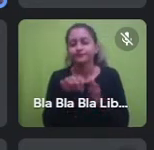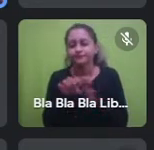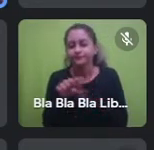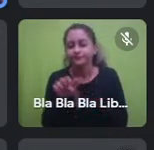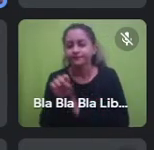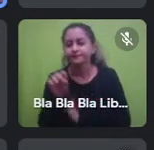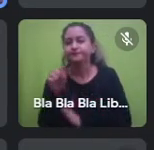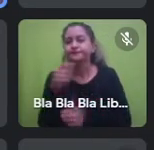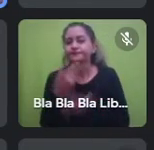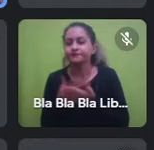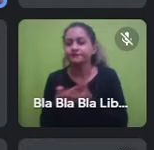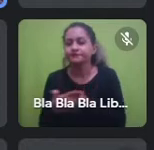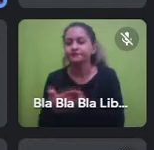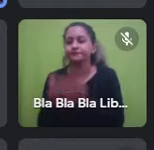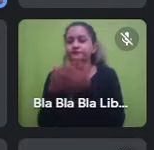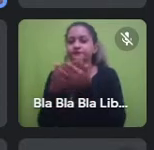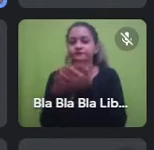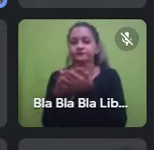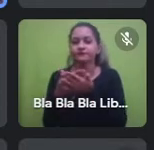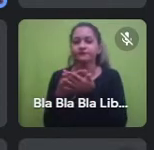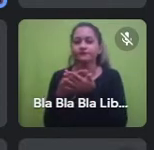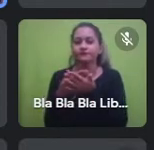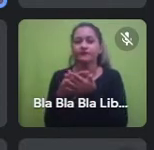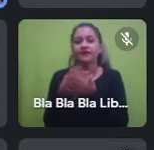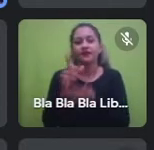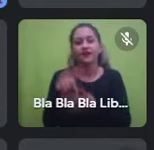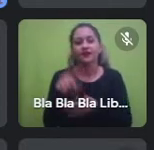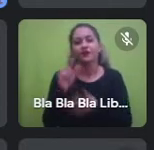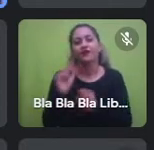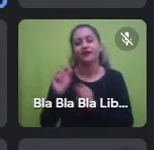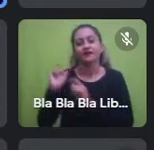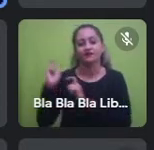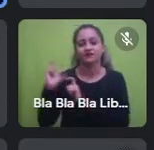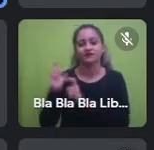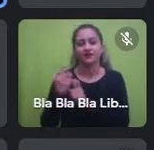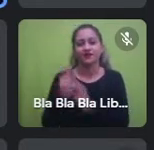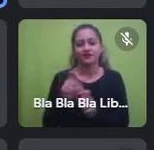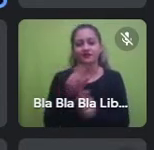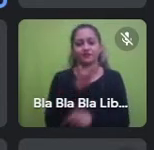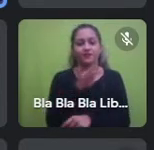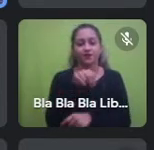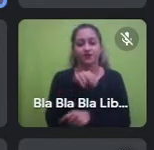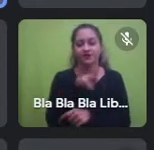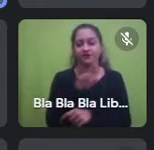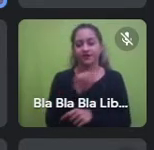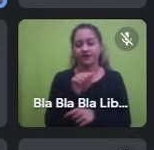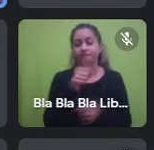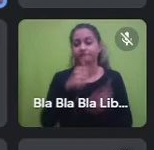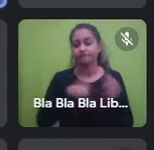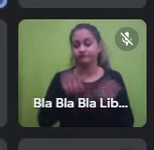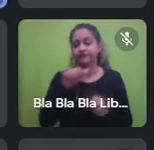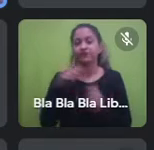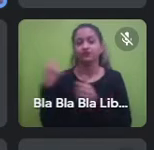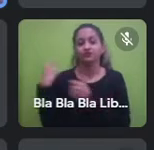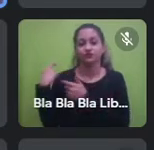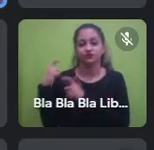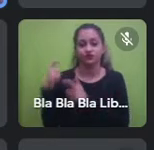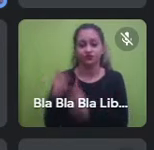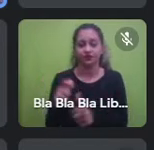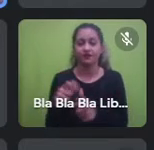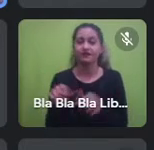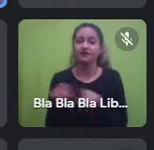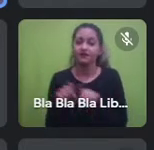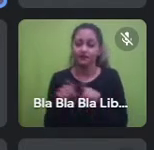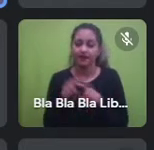desde a biotransformação, estresse oxidativo, até a genética, bioquímica genética. E, obviamente, os resíduos de metais